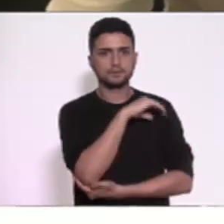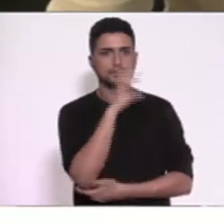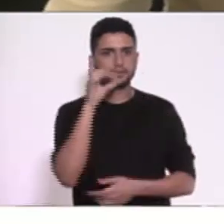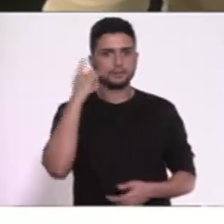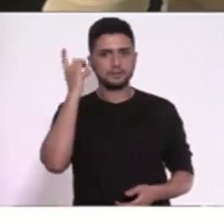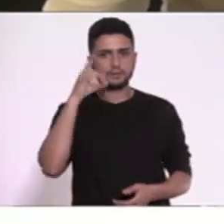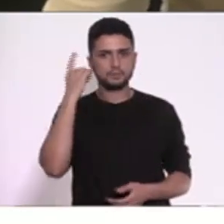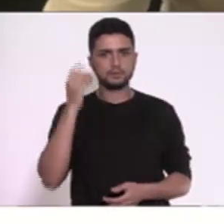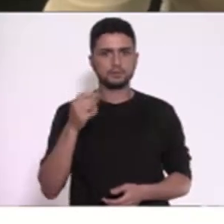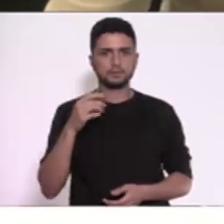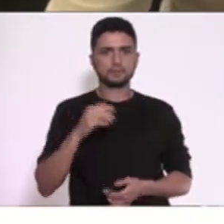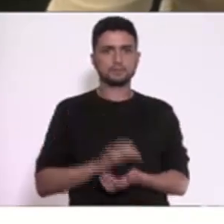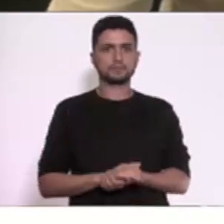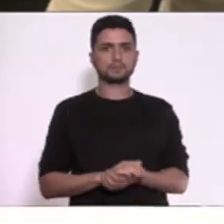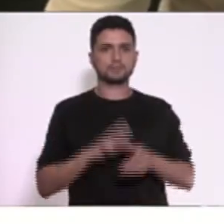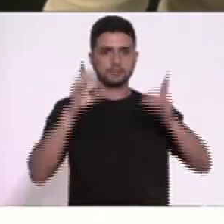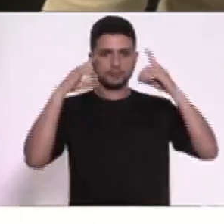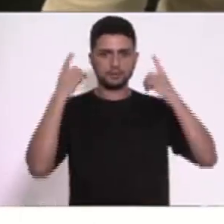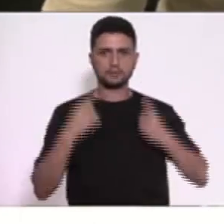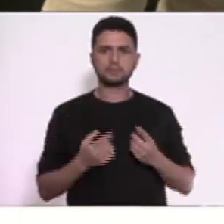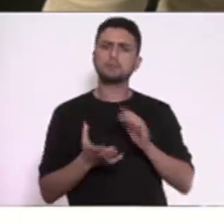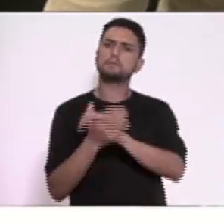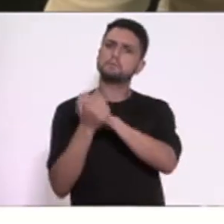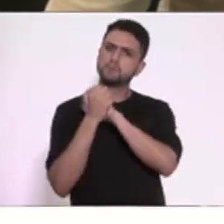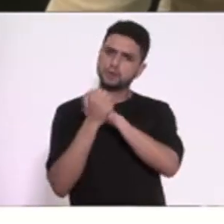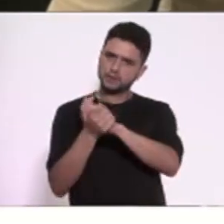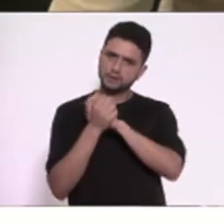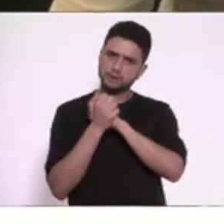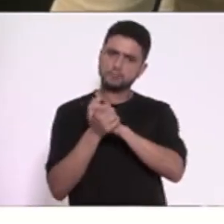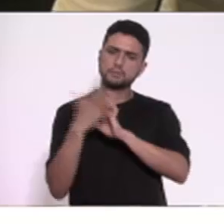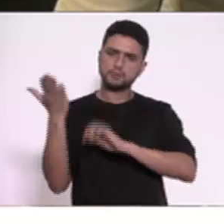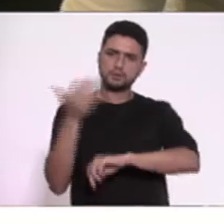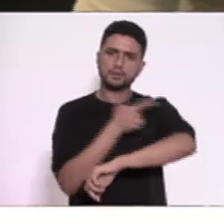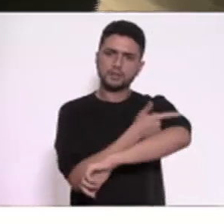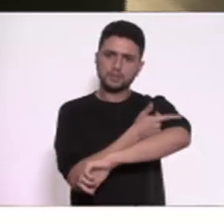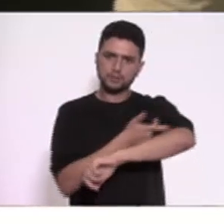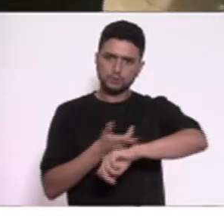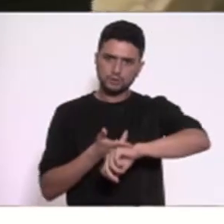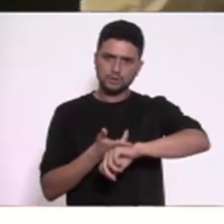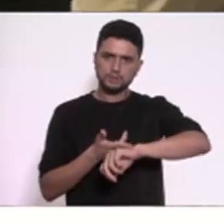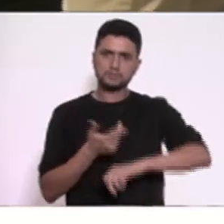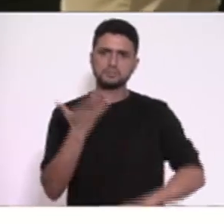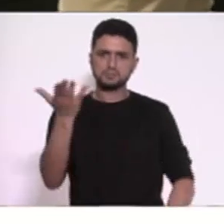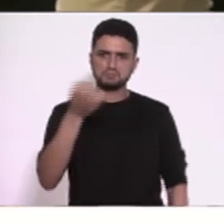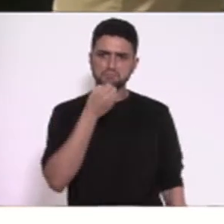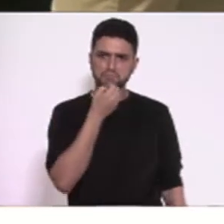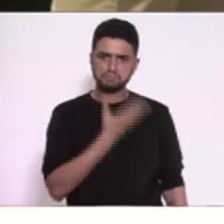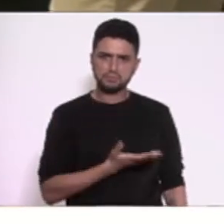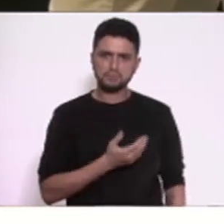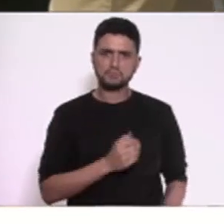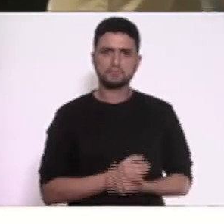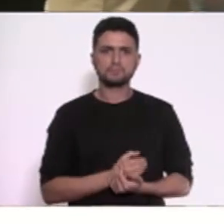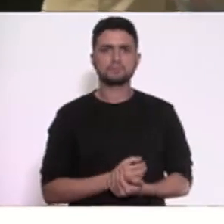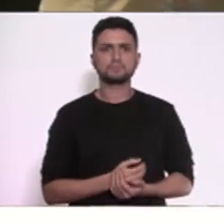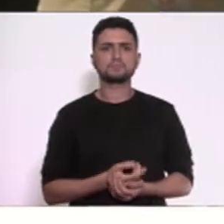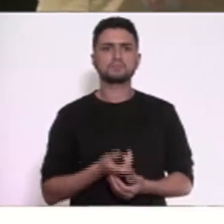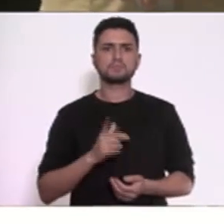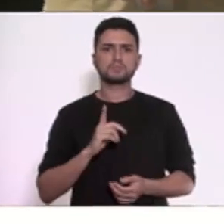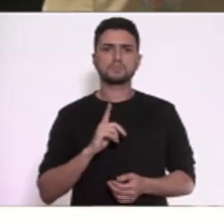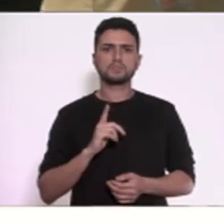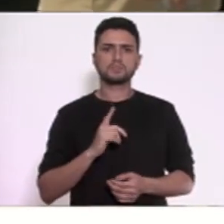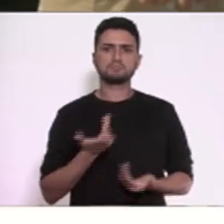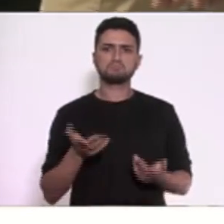Dani, apenas parabenizar pela educação e a classe das suas palavras e provando que